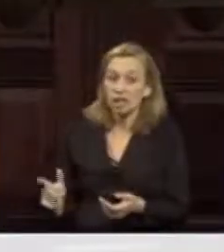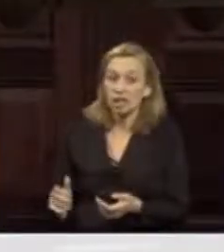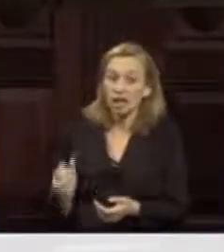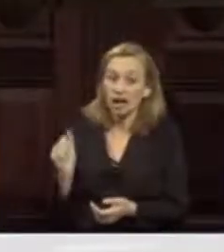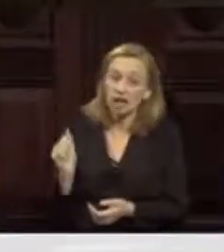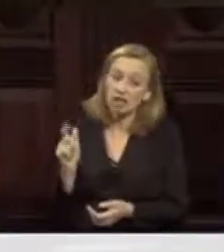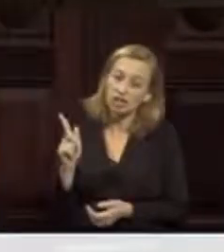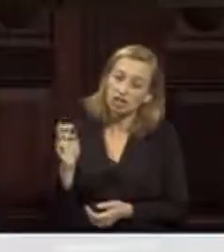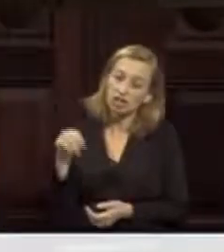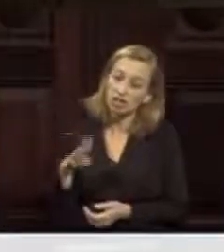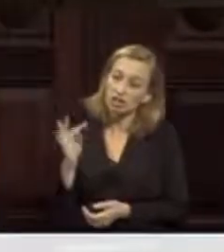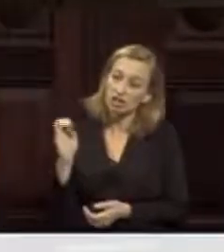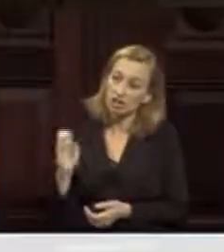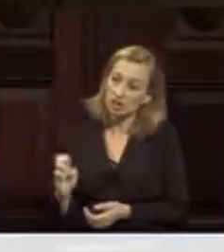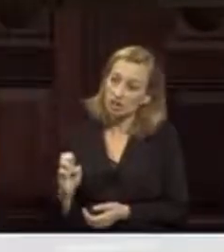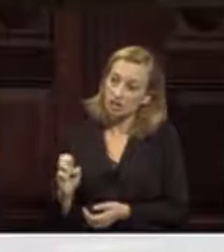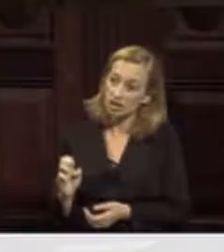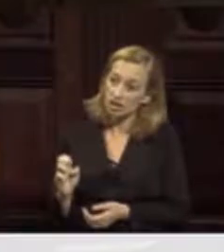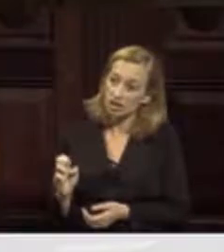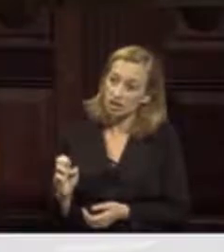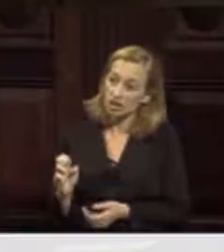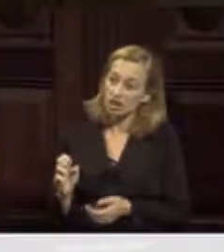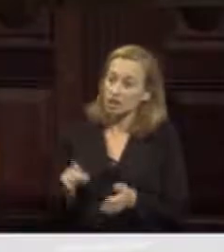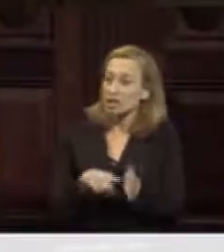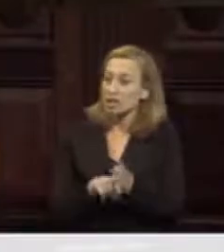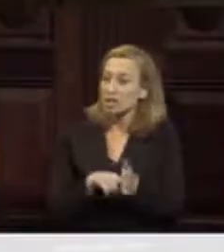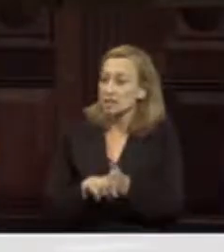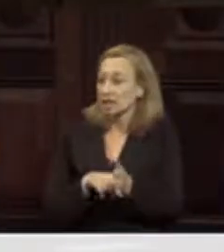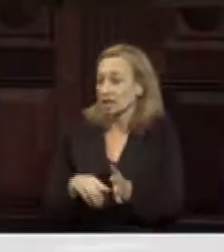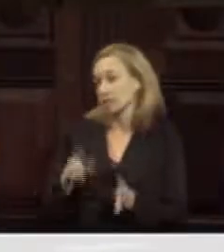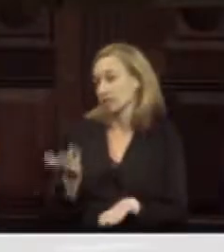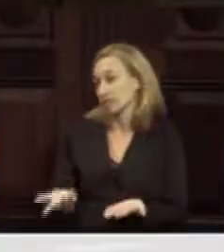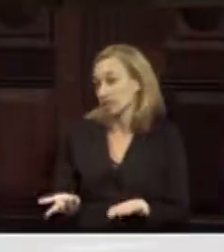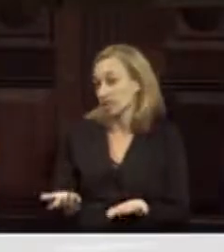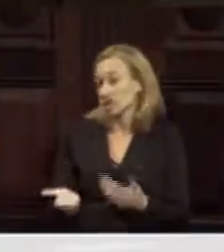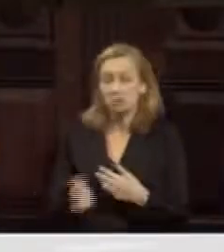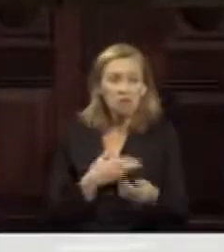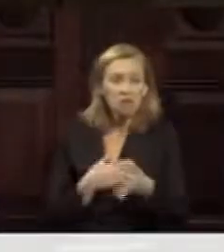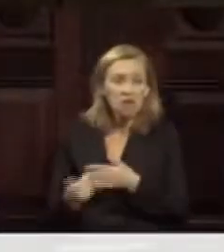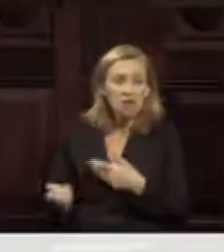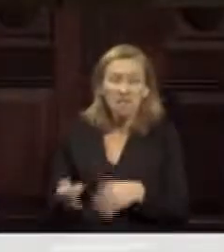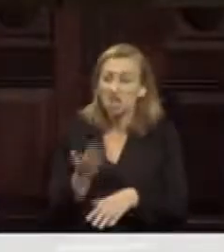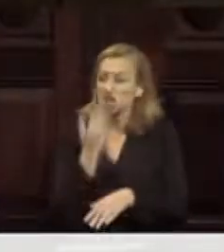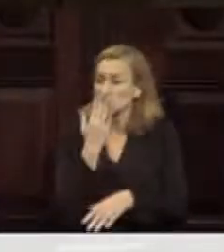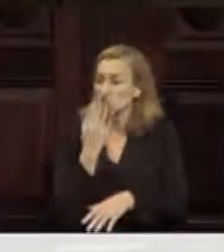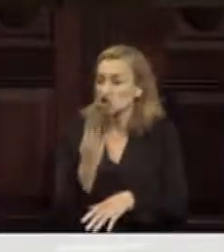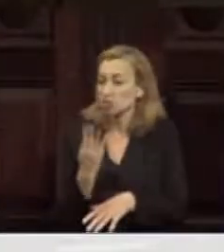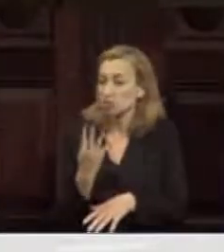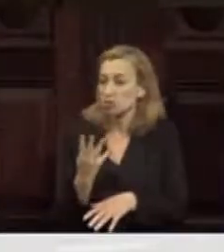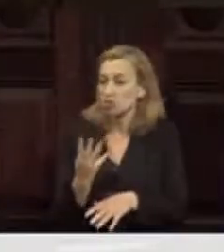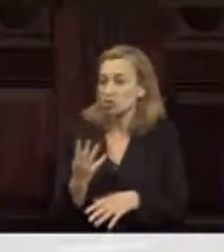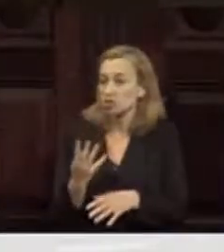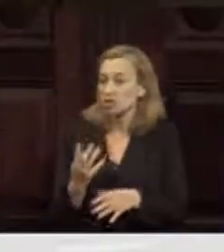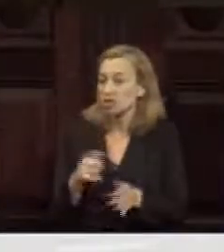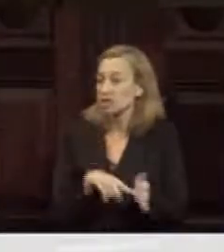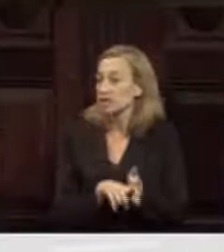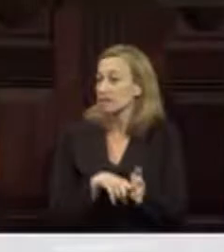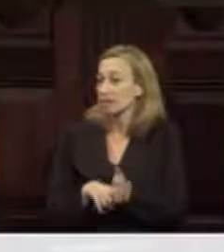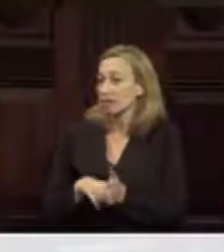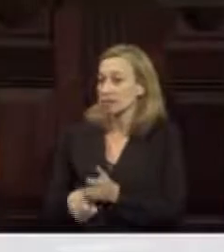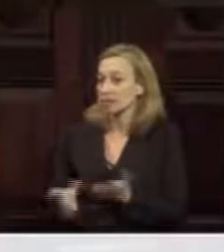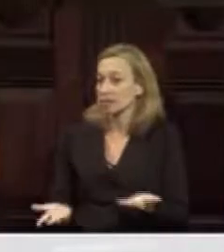Não há na Polícia Civil reagente para fazer qualquer tipo de exame da toxicologia. Não